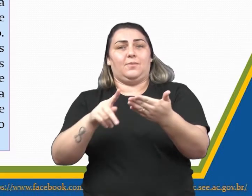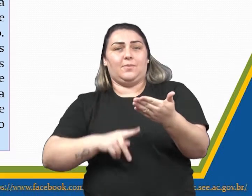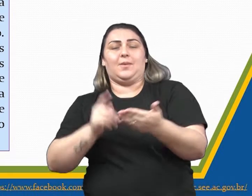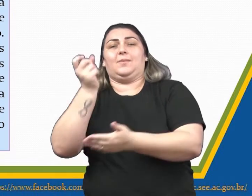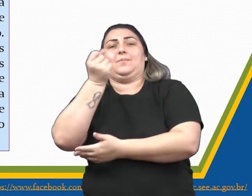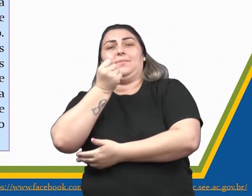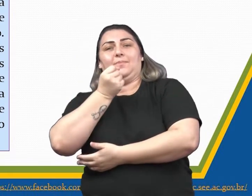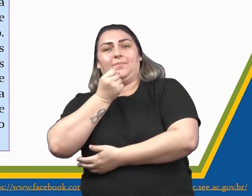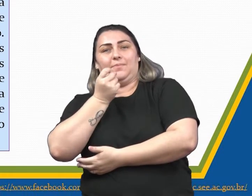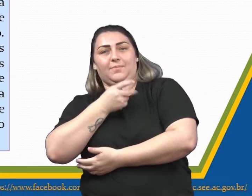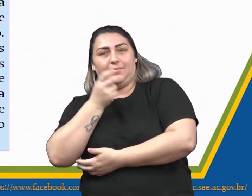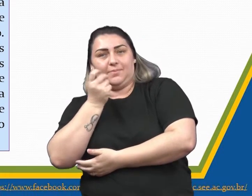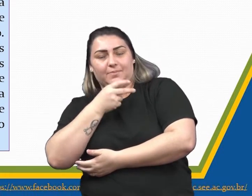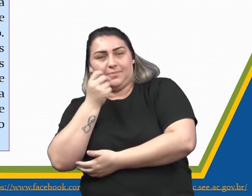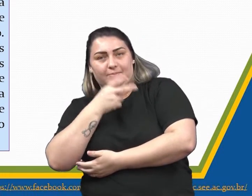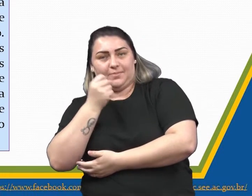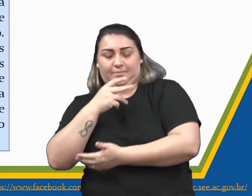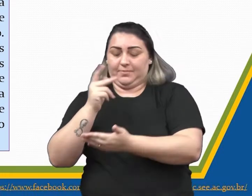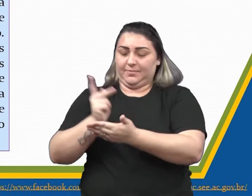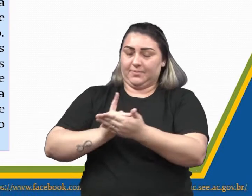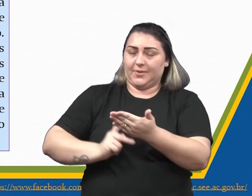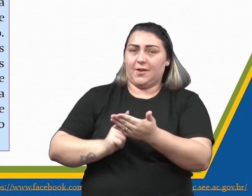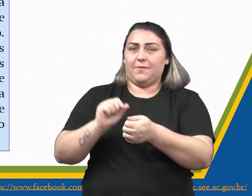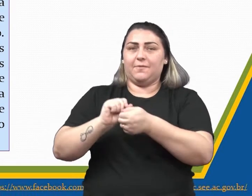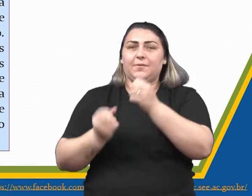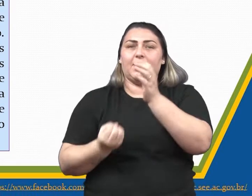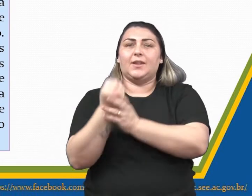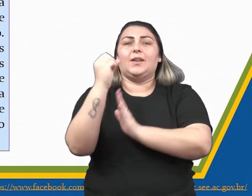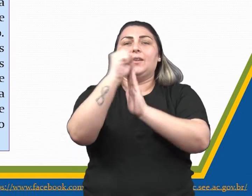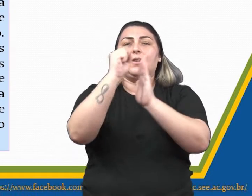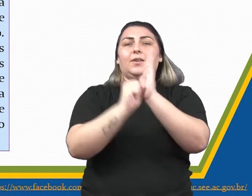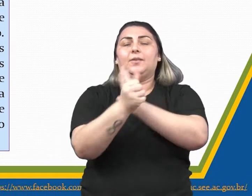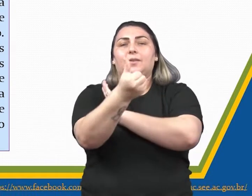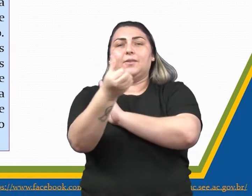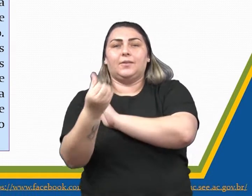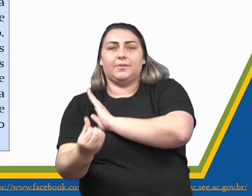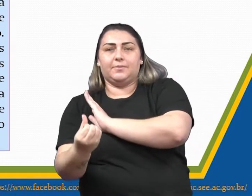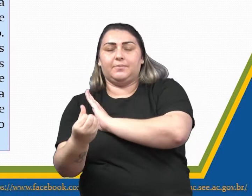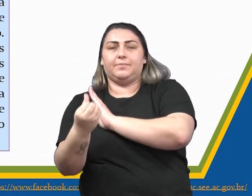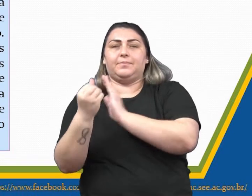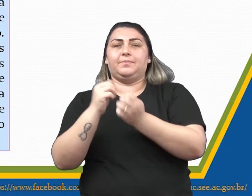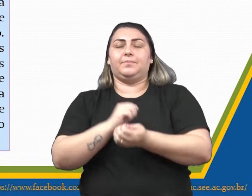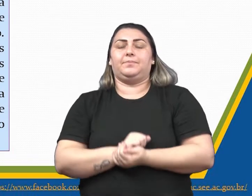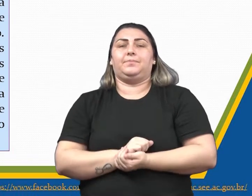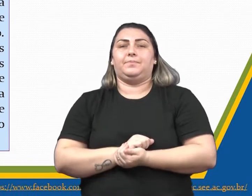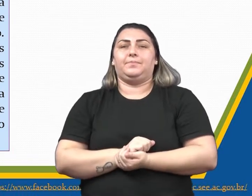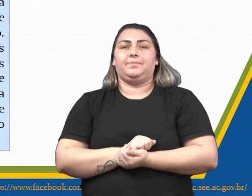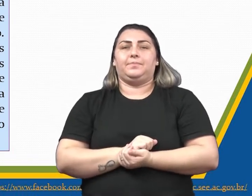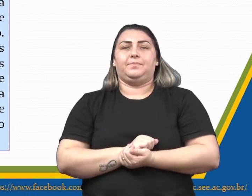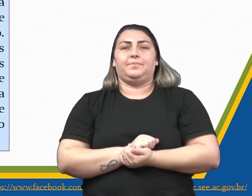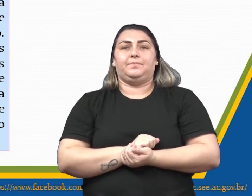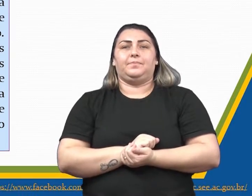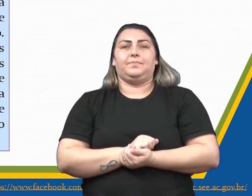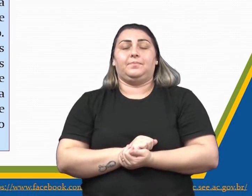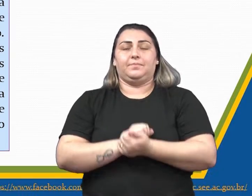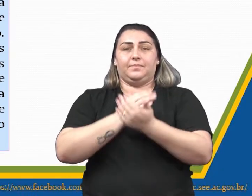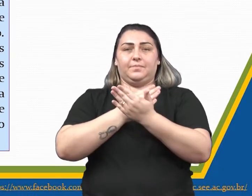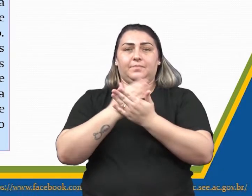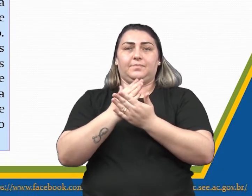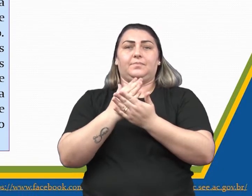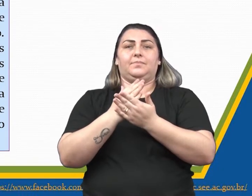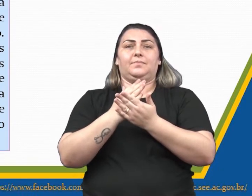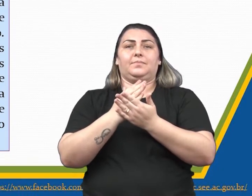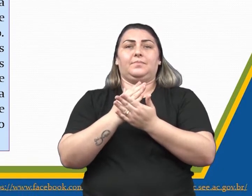humorístico. Essa forma poética foi criada no século XVI e acabou se